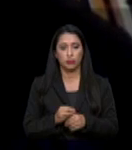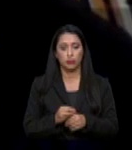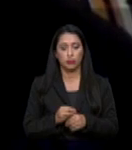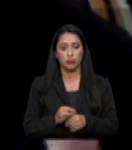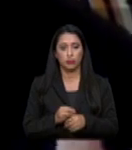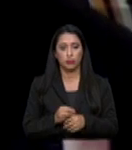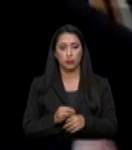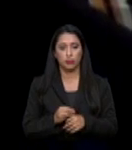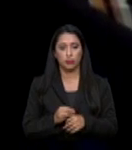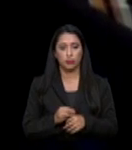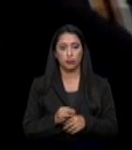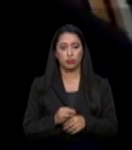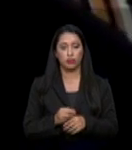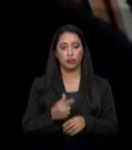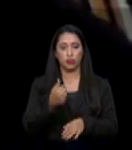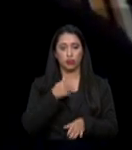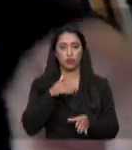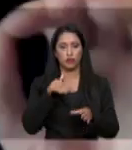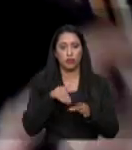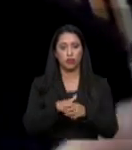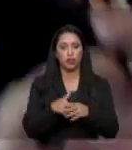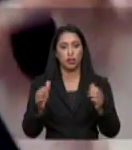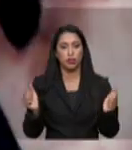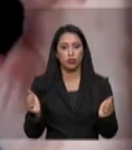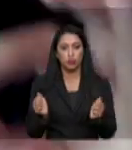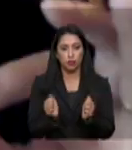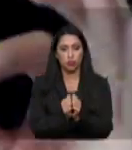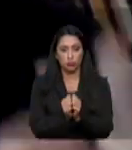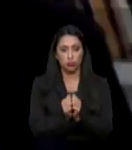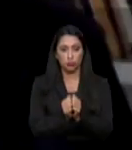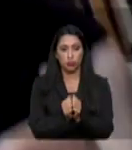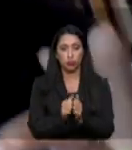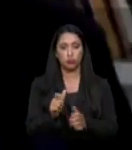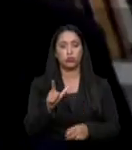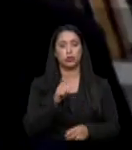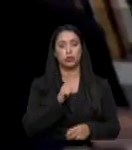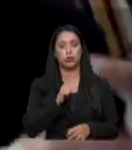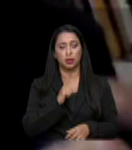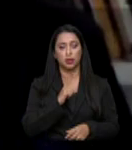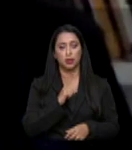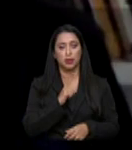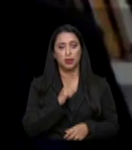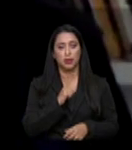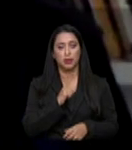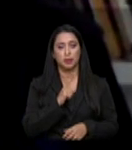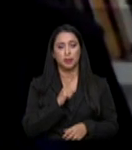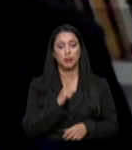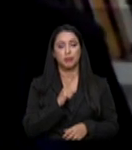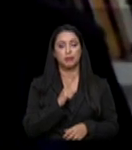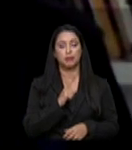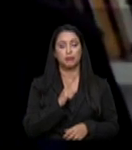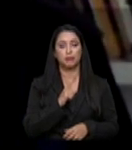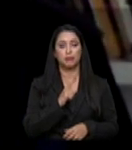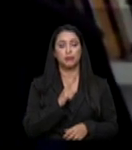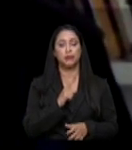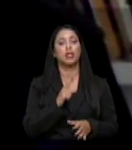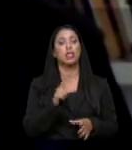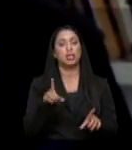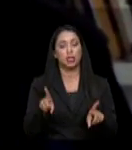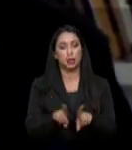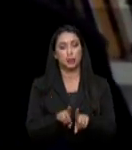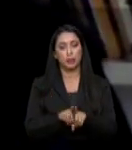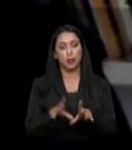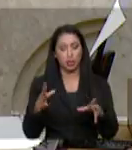de acompanhá-lo inclusive no que concerne também a dosimetria